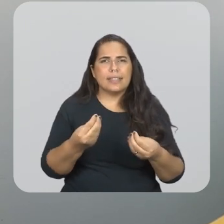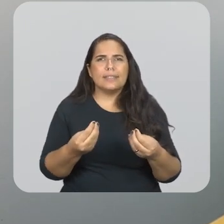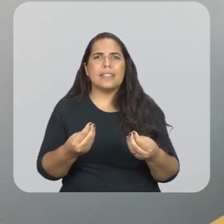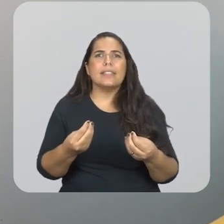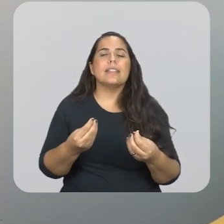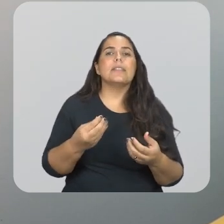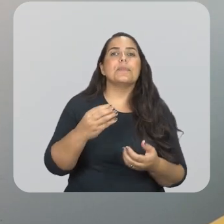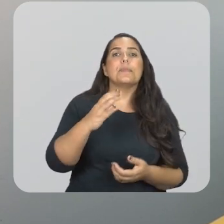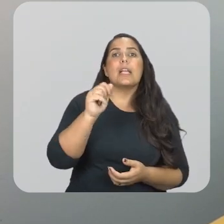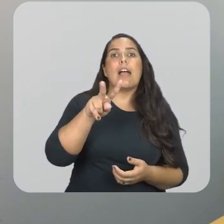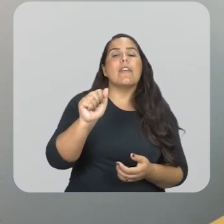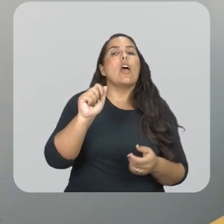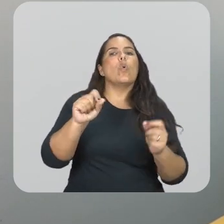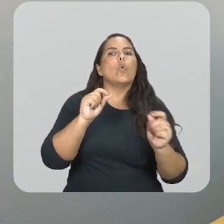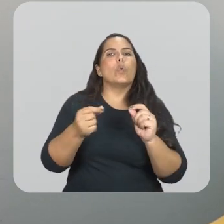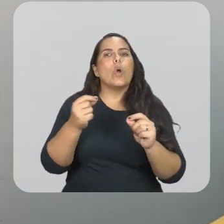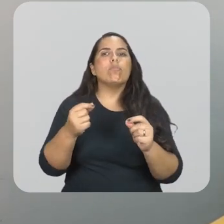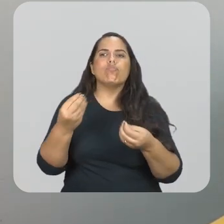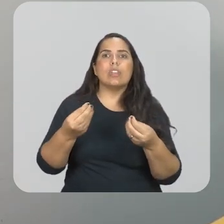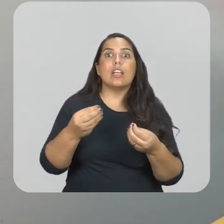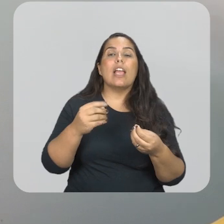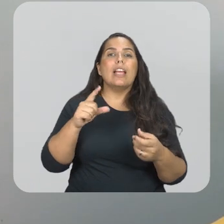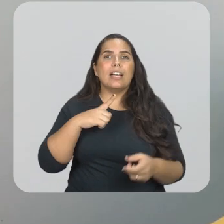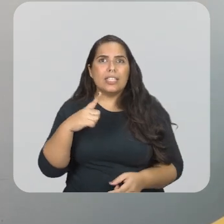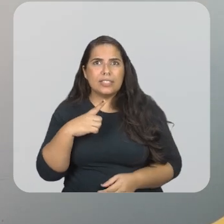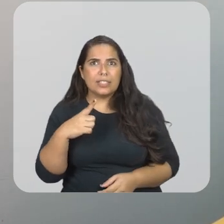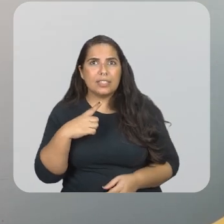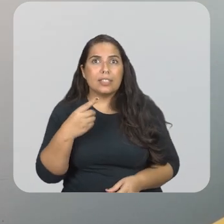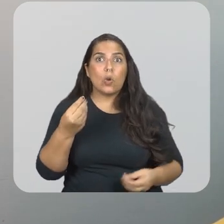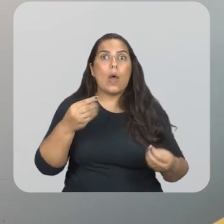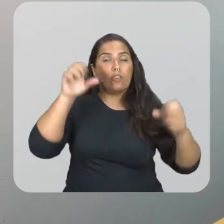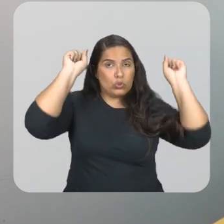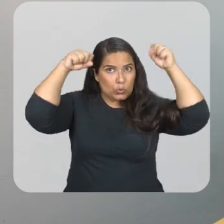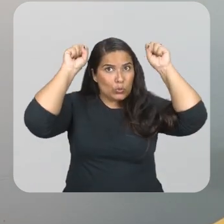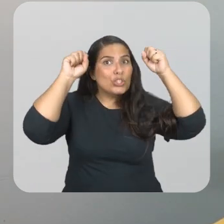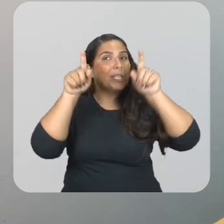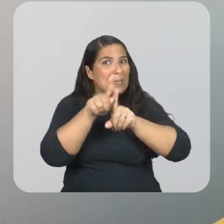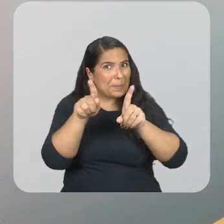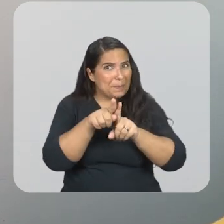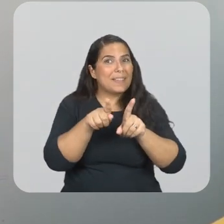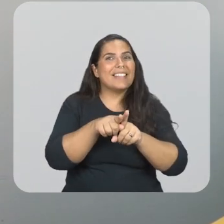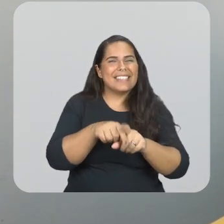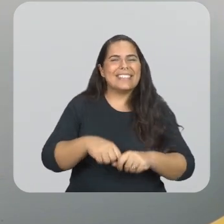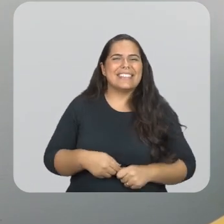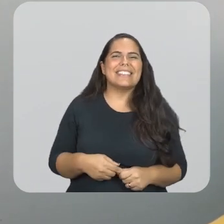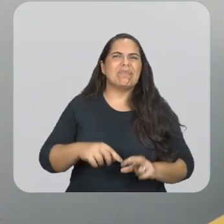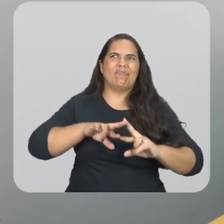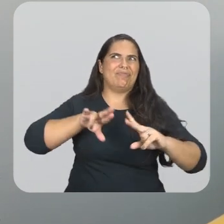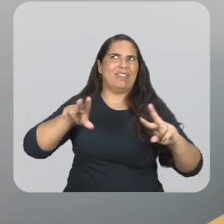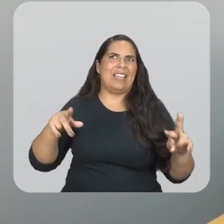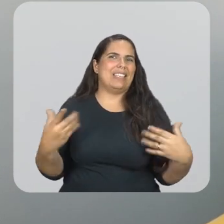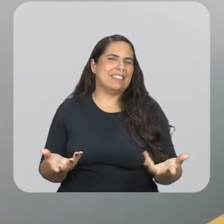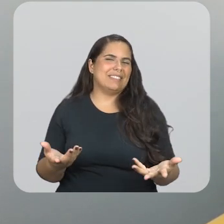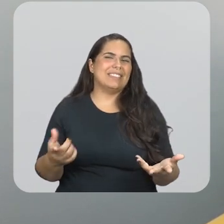lá. Então o pessoal, assim, muita gente legal. E ao mesmo tempo a Xuxa, né? É um universo, assim.